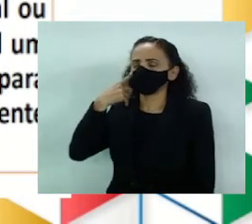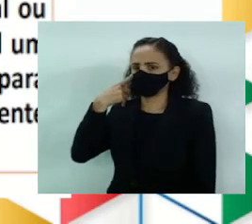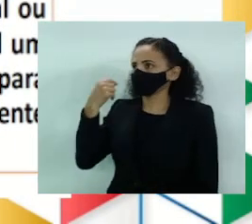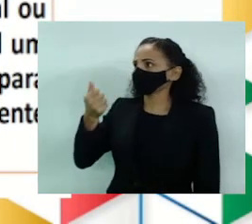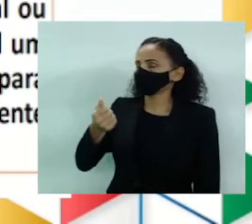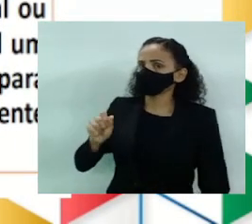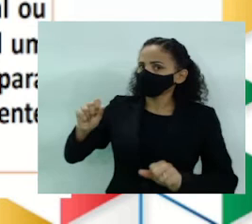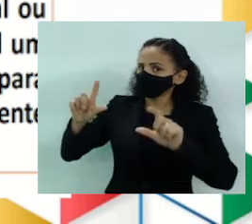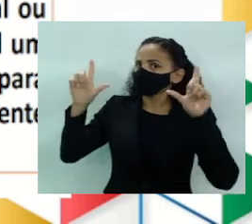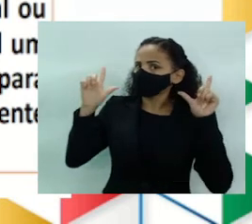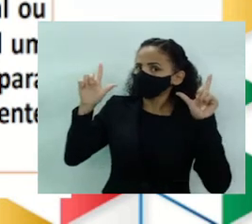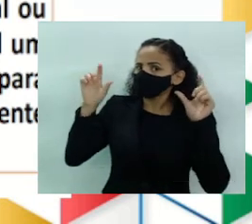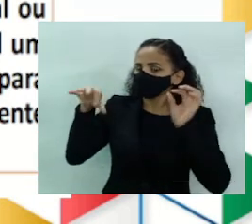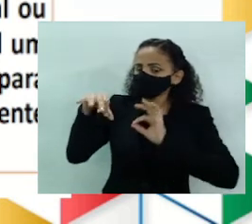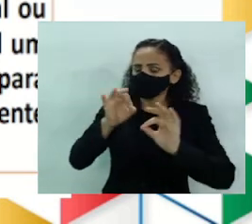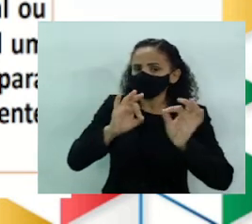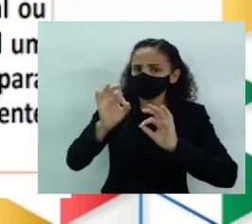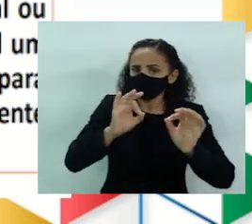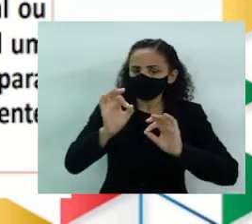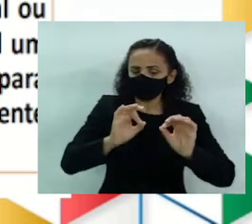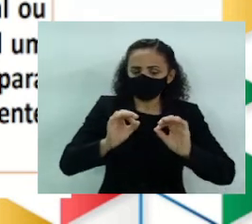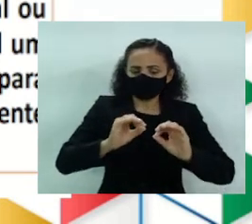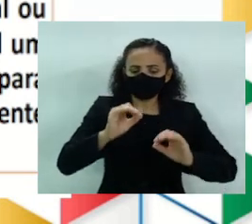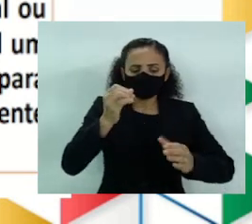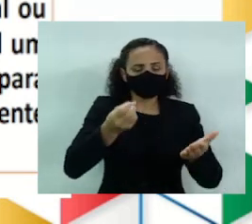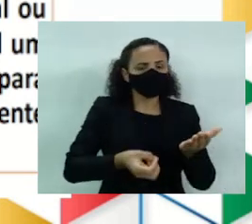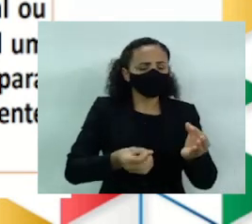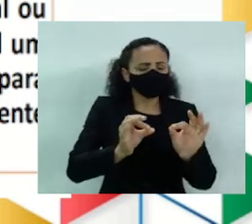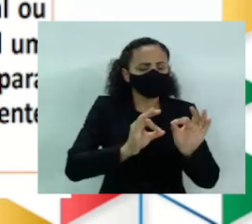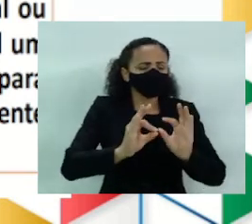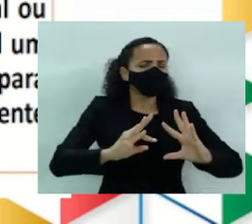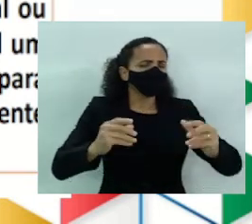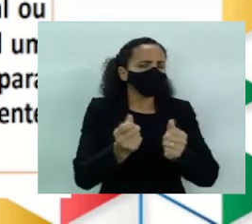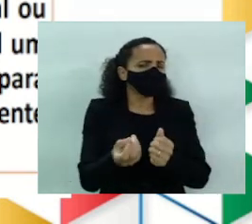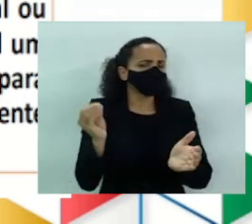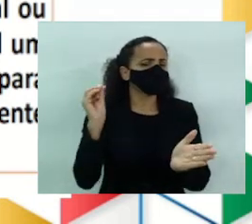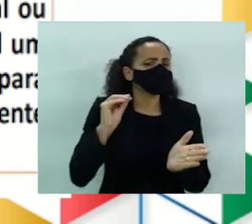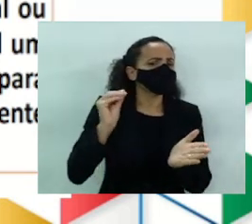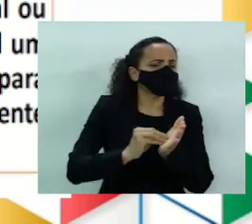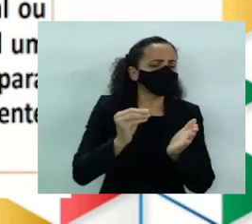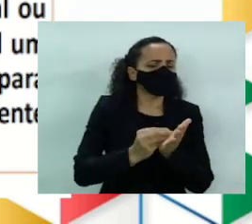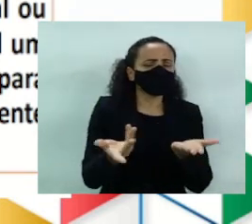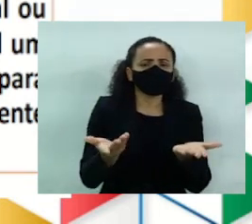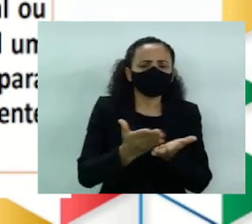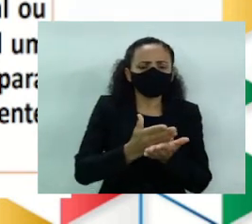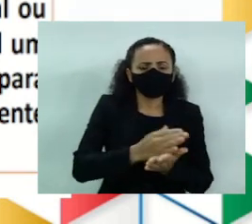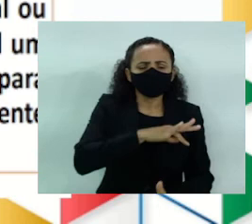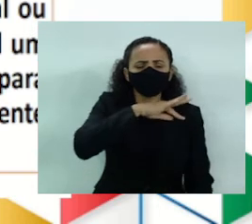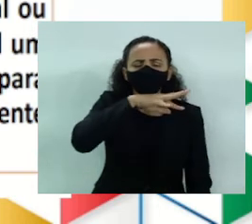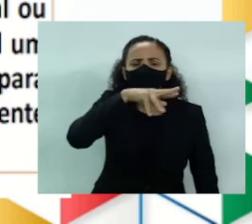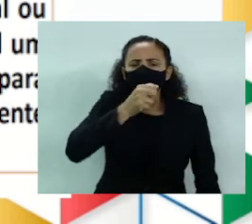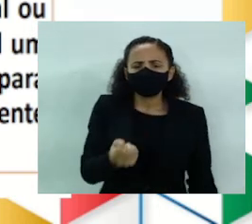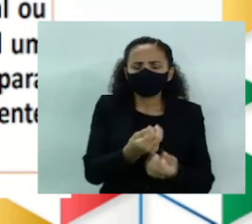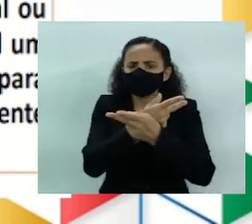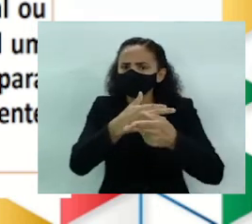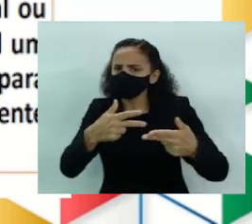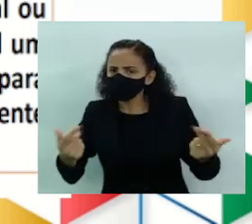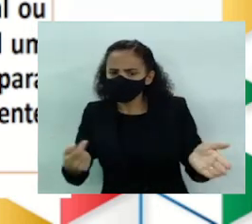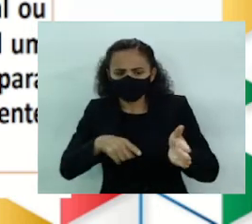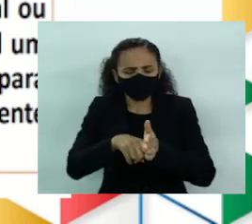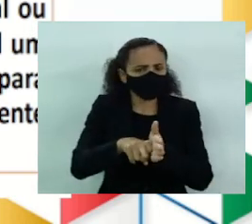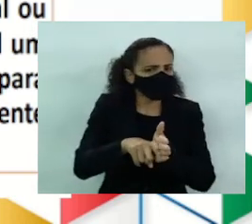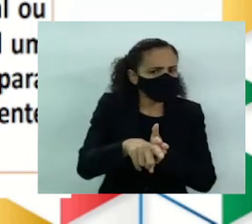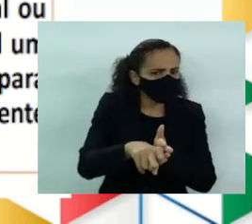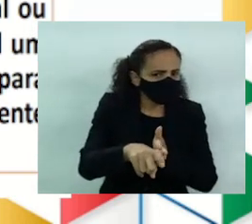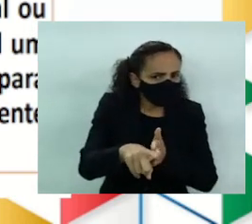a decomposição da matéria orgânica contida em restos de origem animal ou vegetal por bactérias e